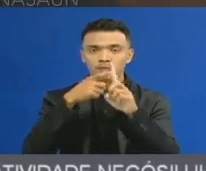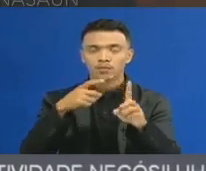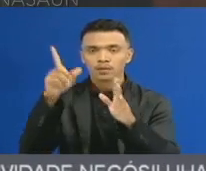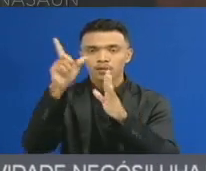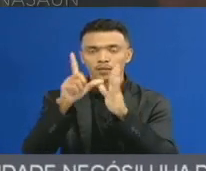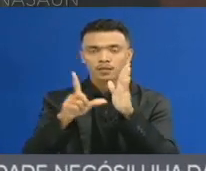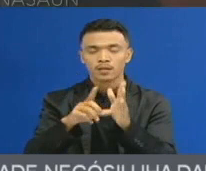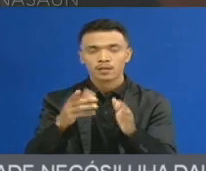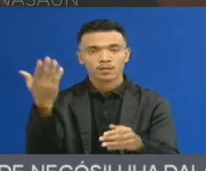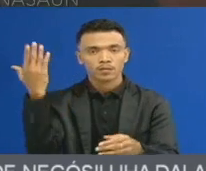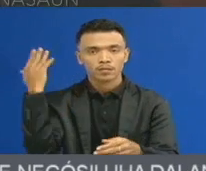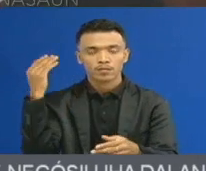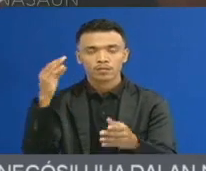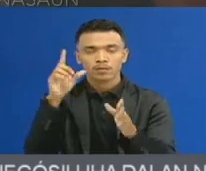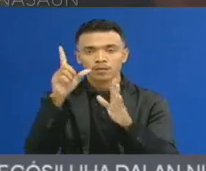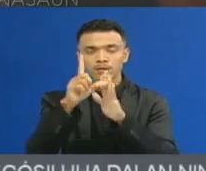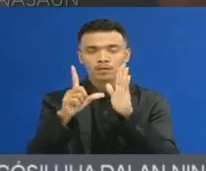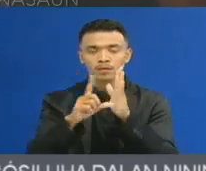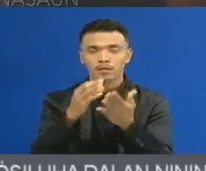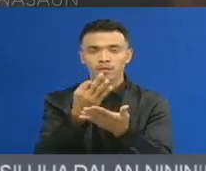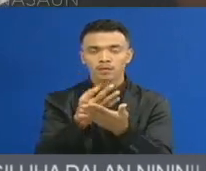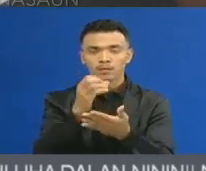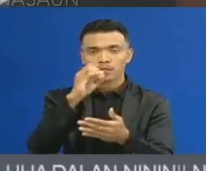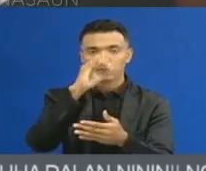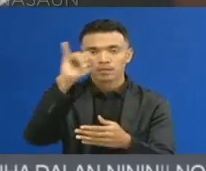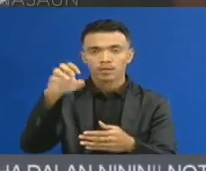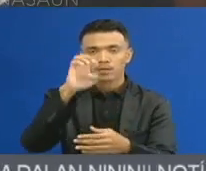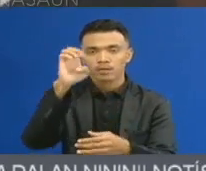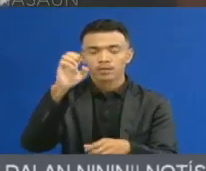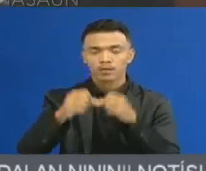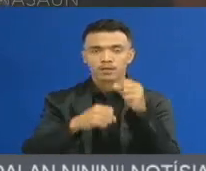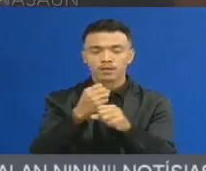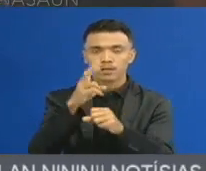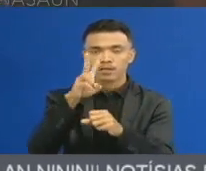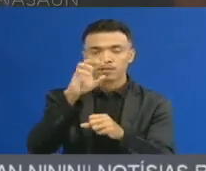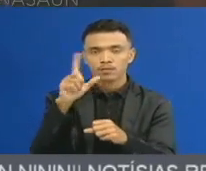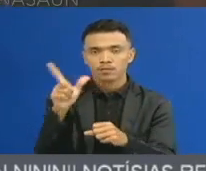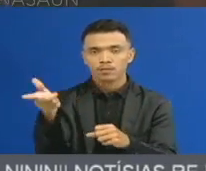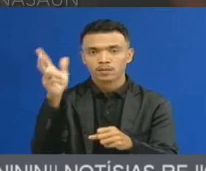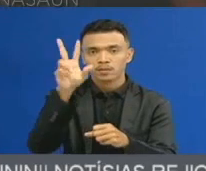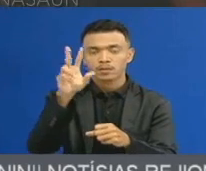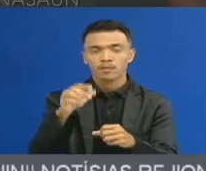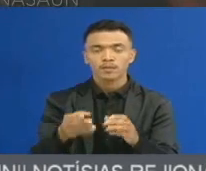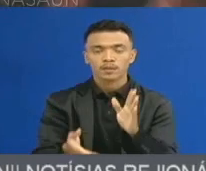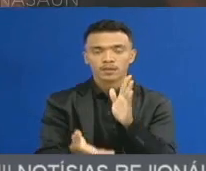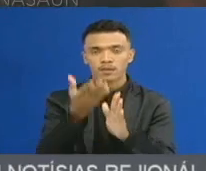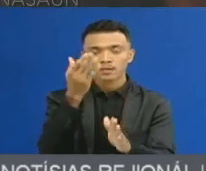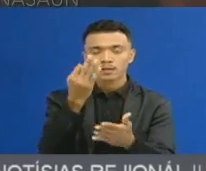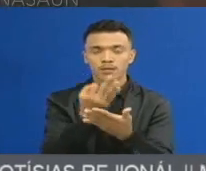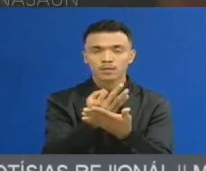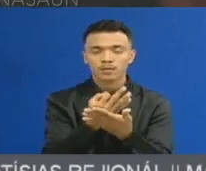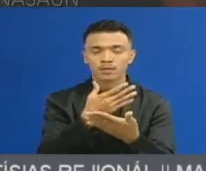ida antigo, lei orçamento geral do Estado 2023, ida inicio ne, ita hasate a taxa, taxa